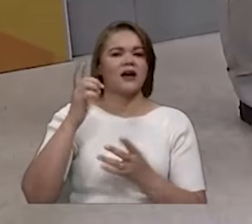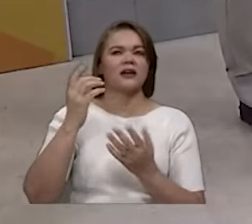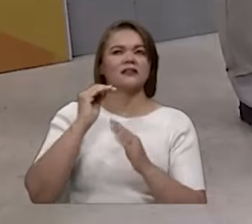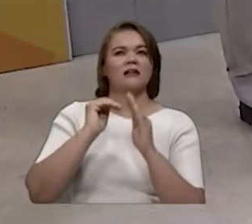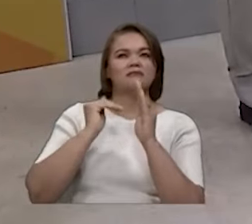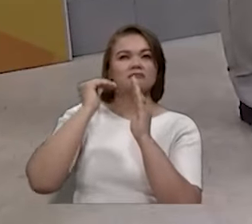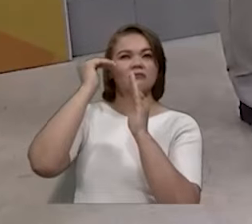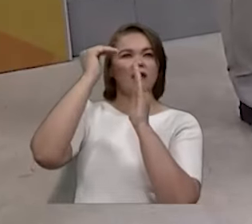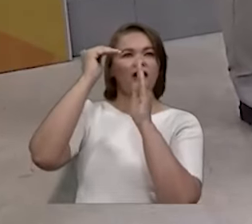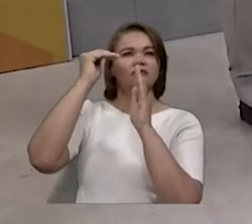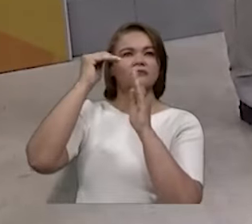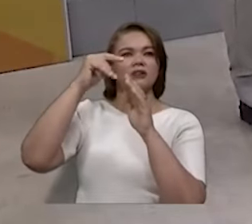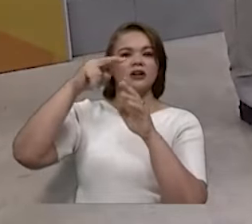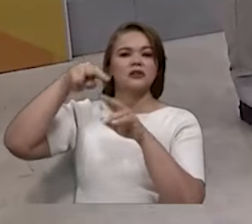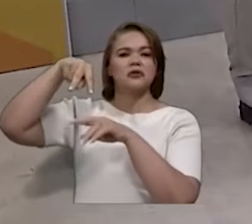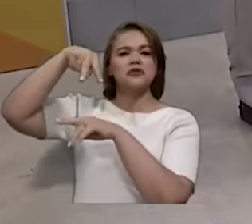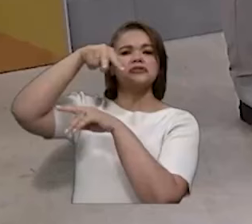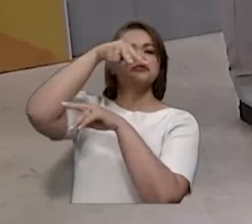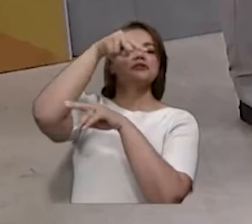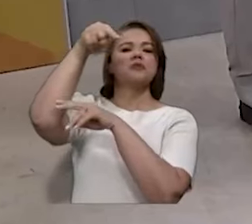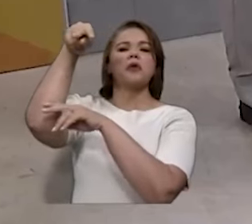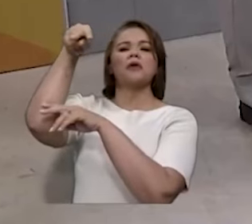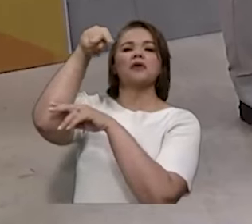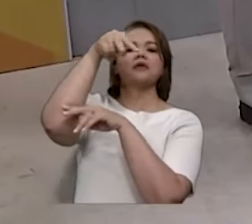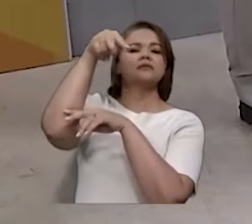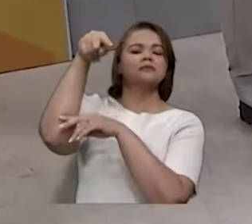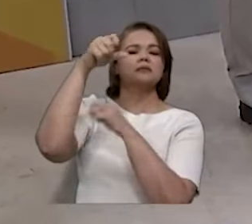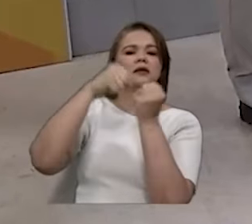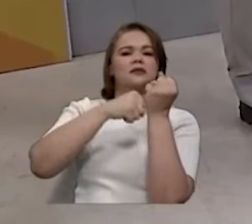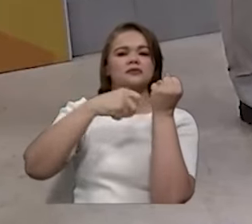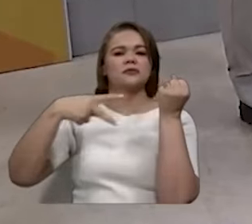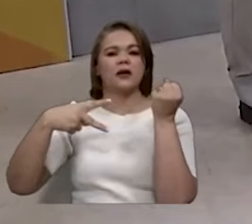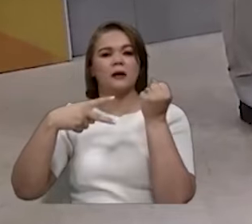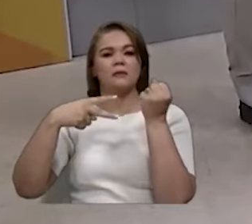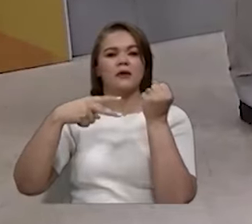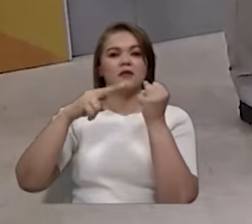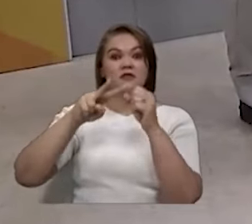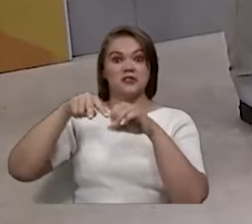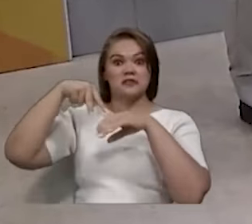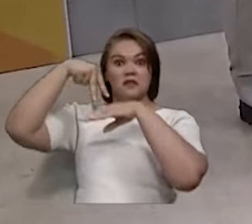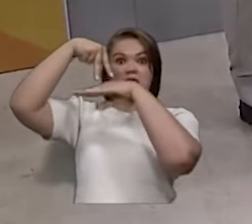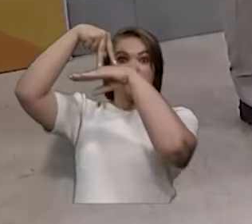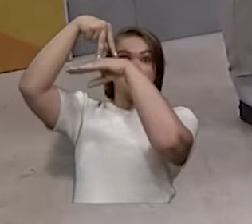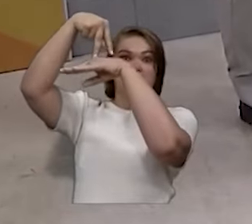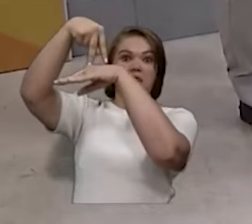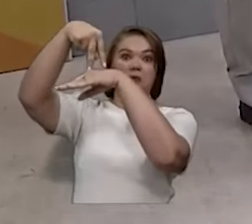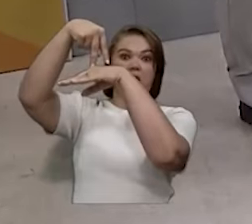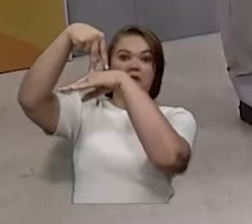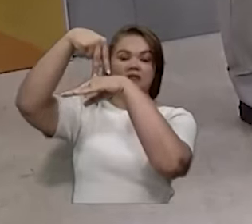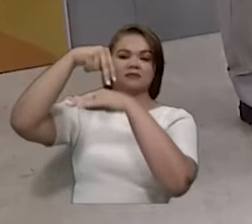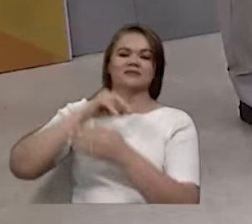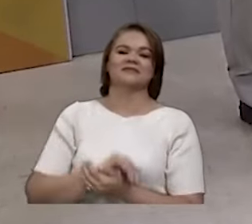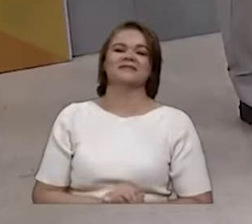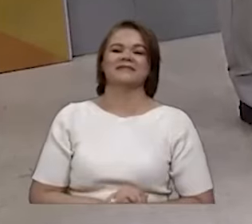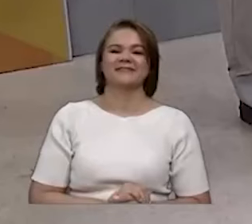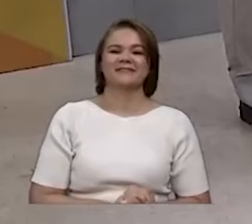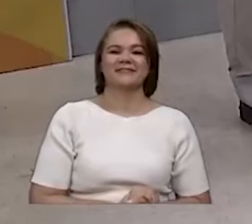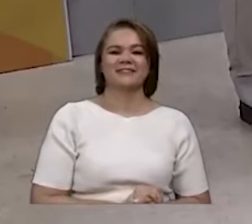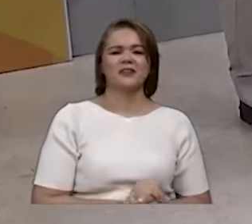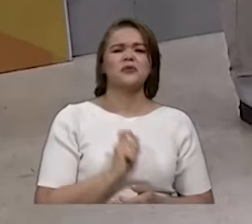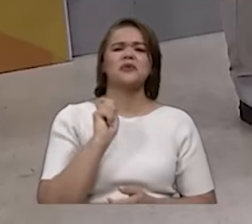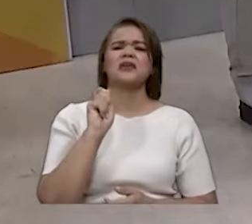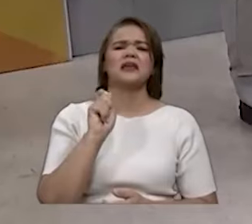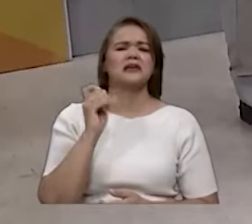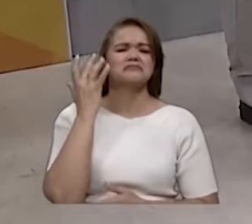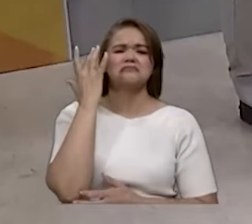aqui de cima, alto, olhando a paisagem. Caju Cap vai colocar você no alto. No alto, no alto. O que é, gente? Vamos